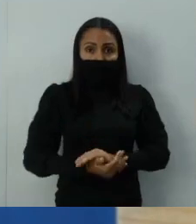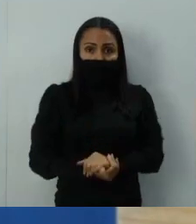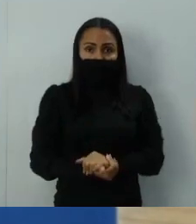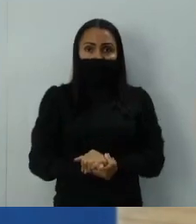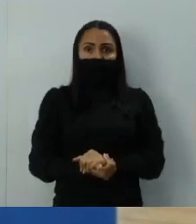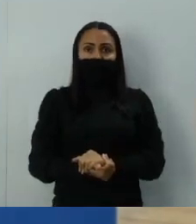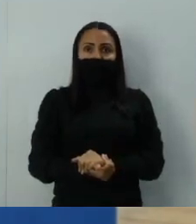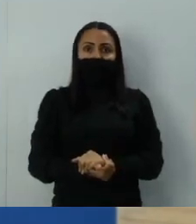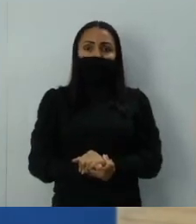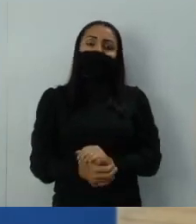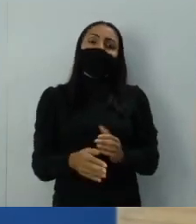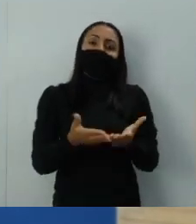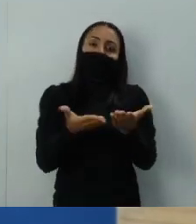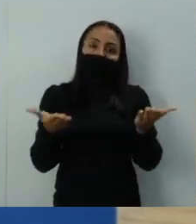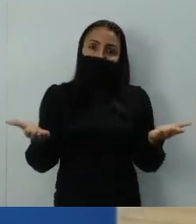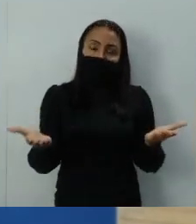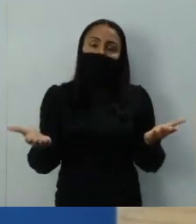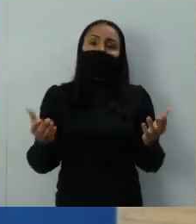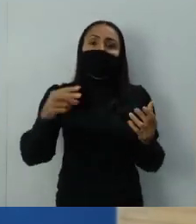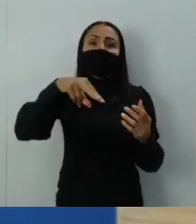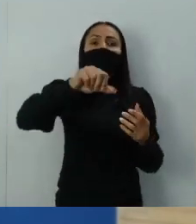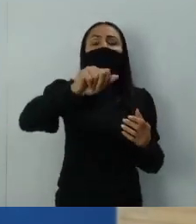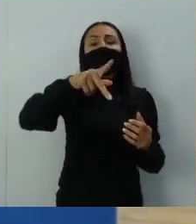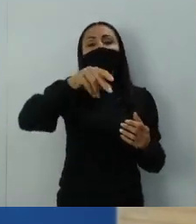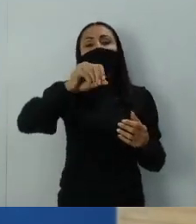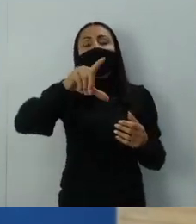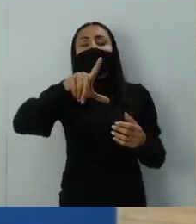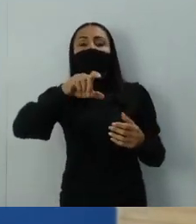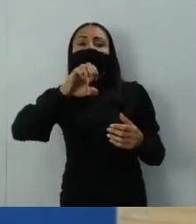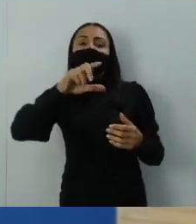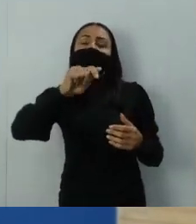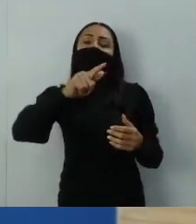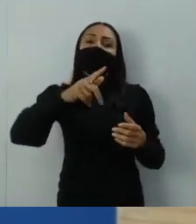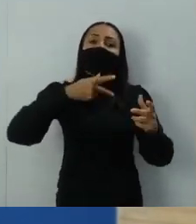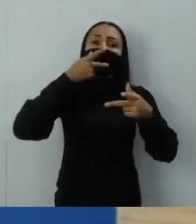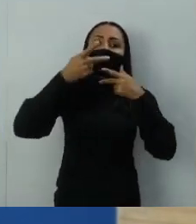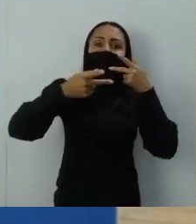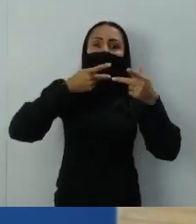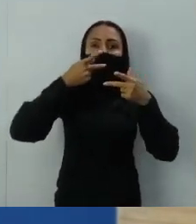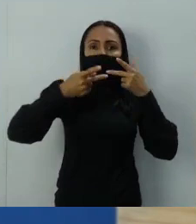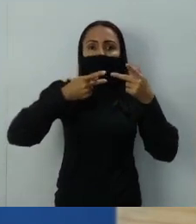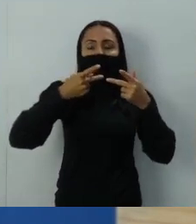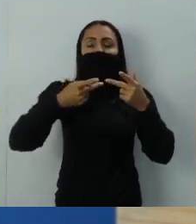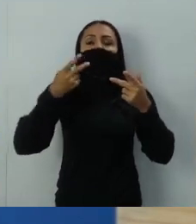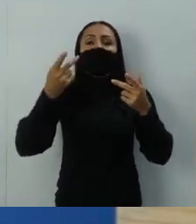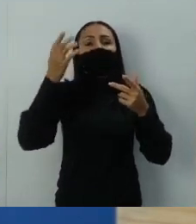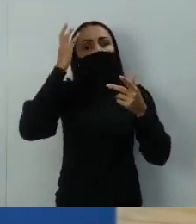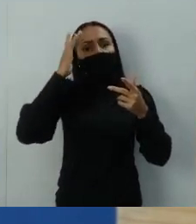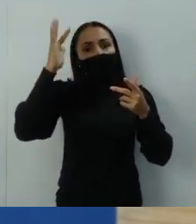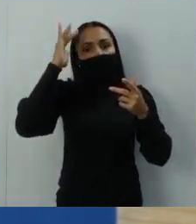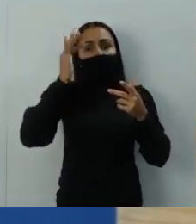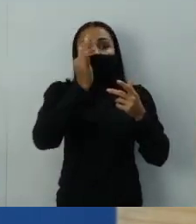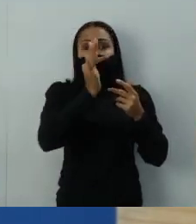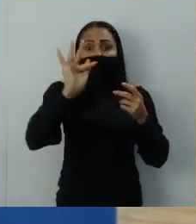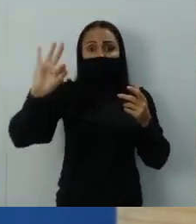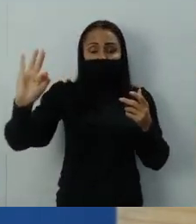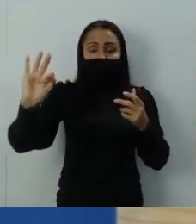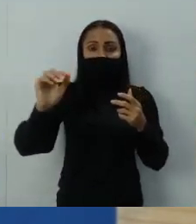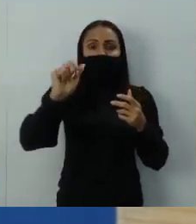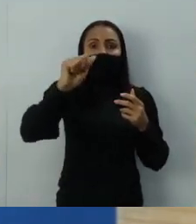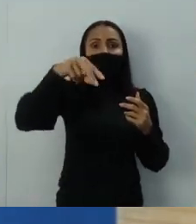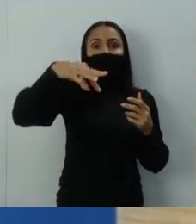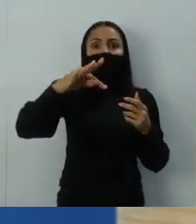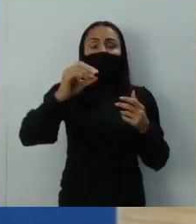maneira que Napoleão Bonaparte falou sobre os seguidores do filósofo francês Antoine de Proust,